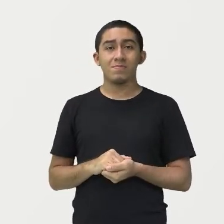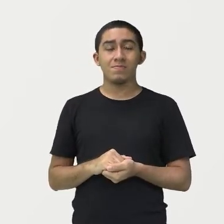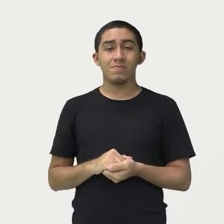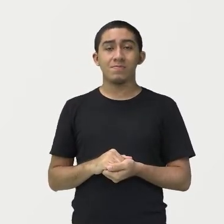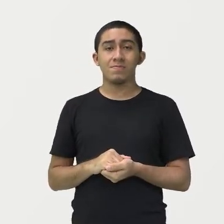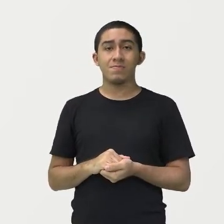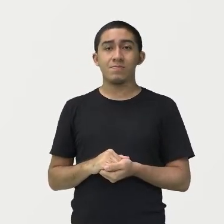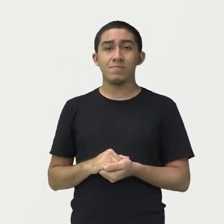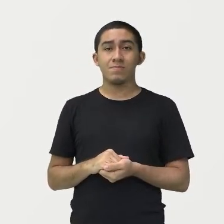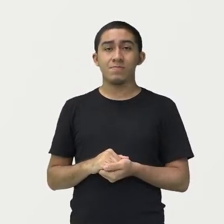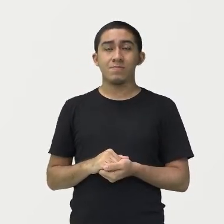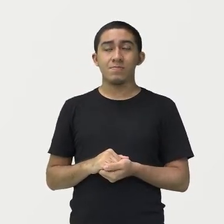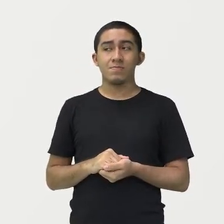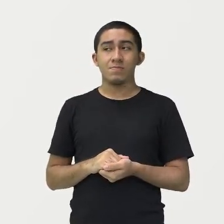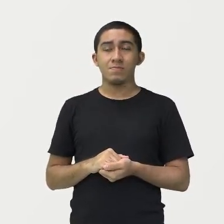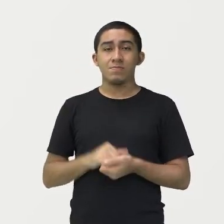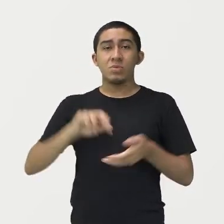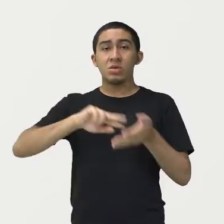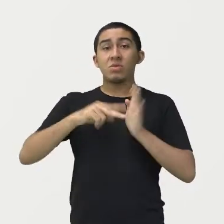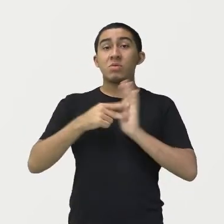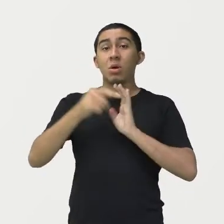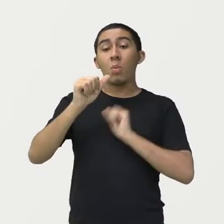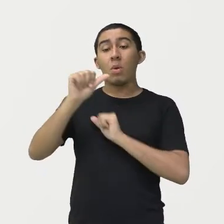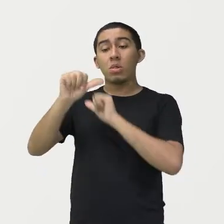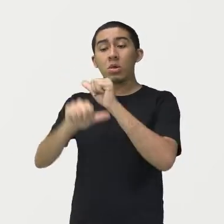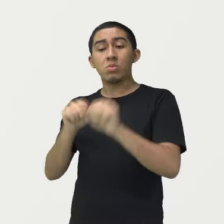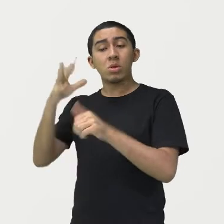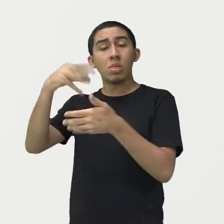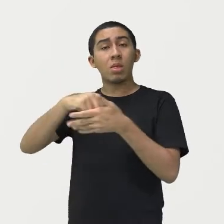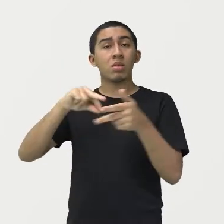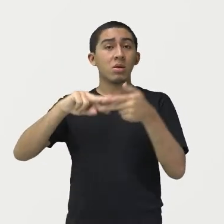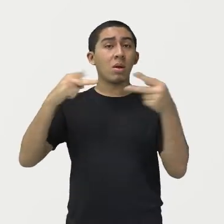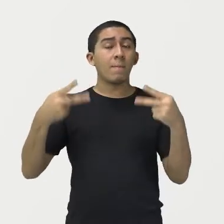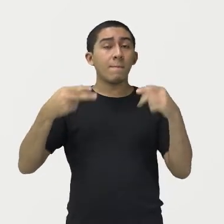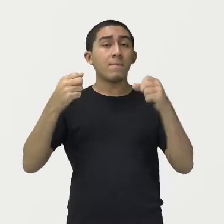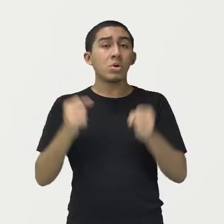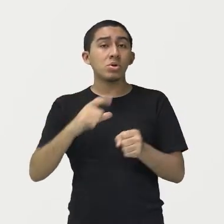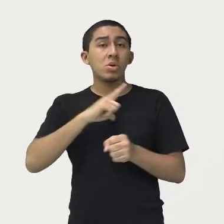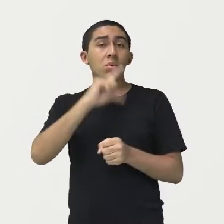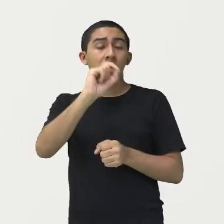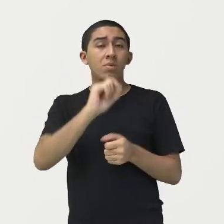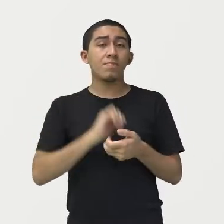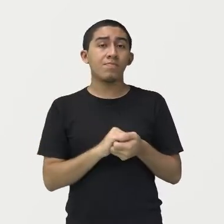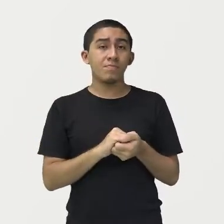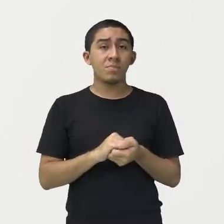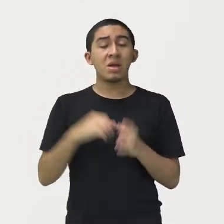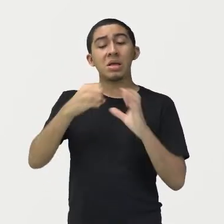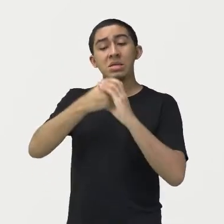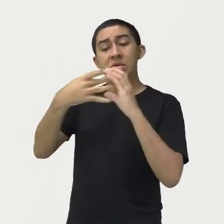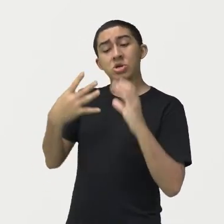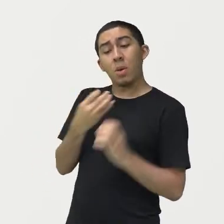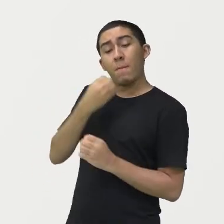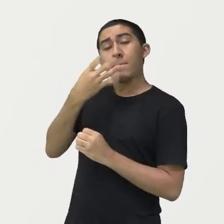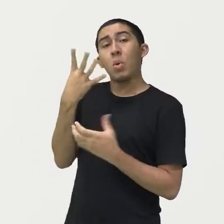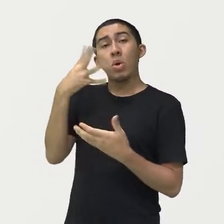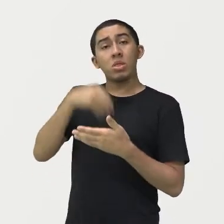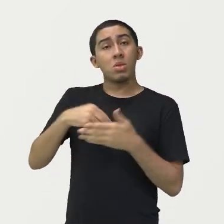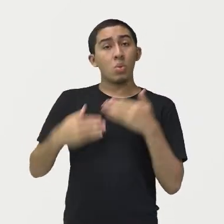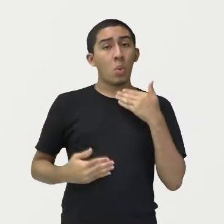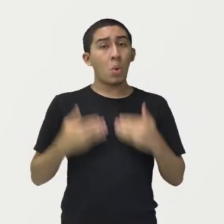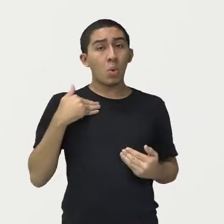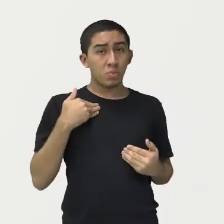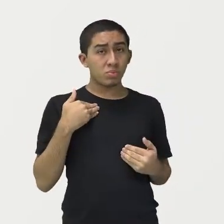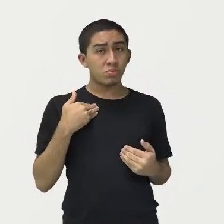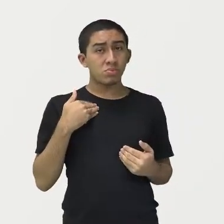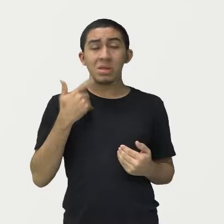Isso quer dizer que uma mudança no DNA pode proporcionar uma melhoria no organismo,